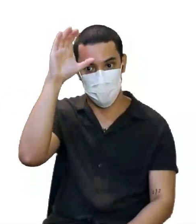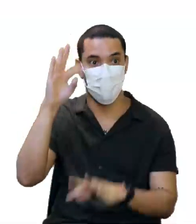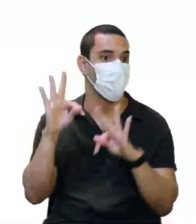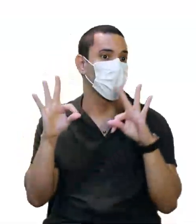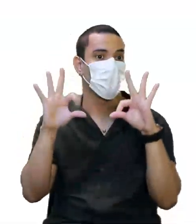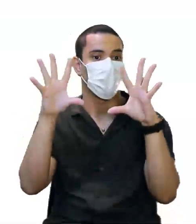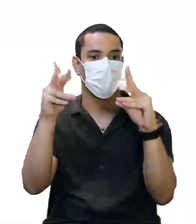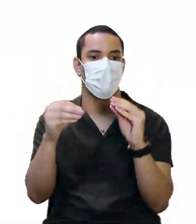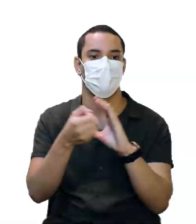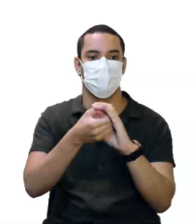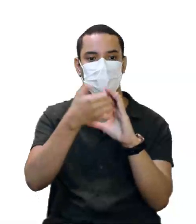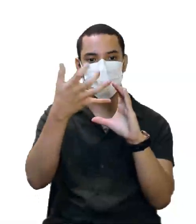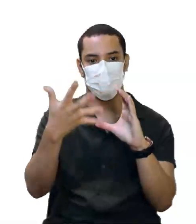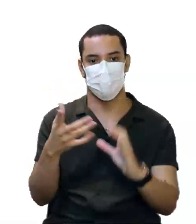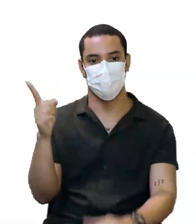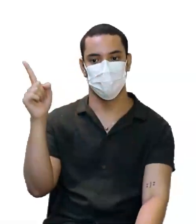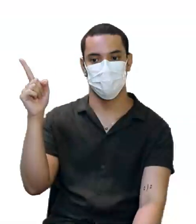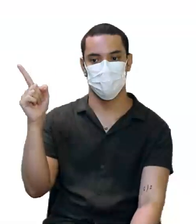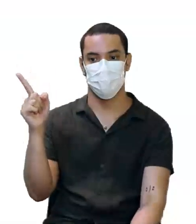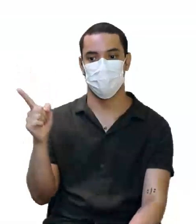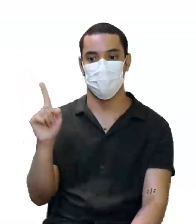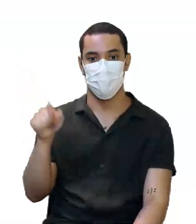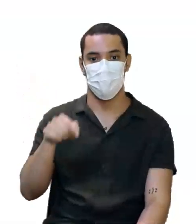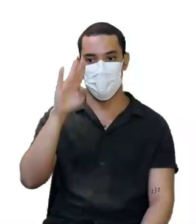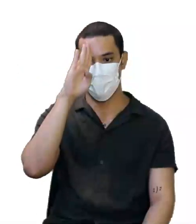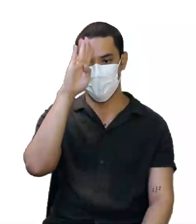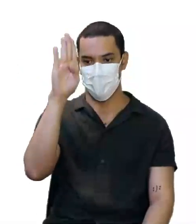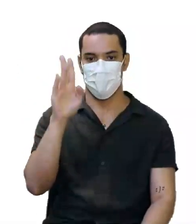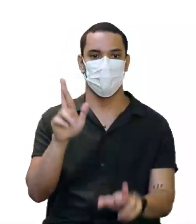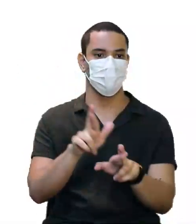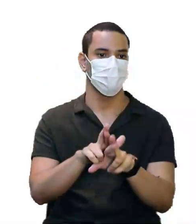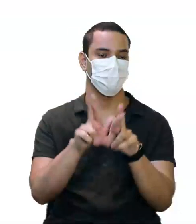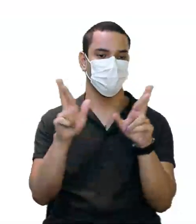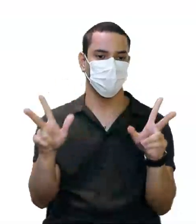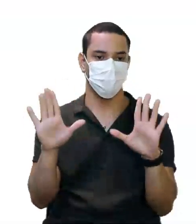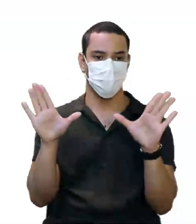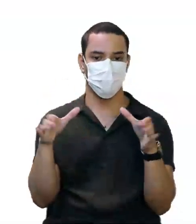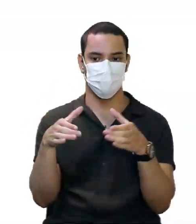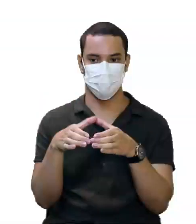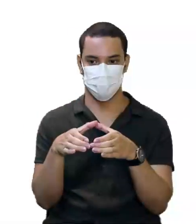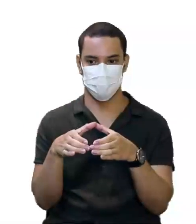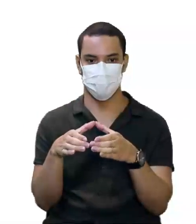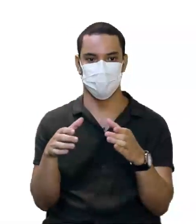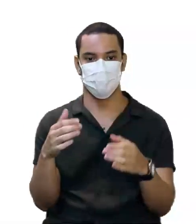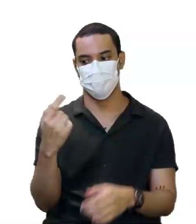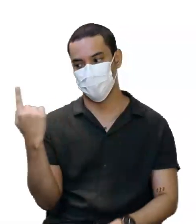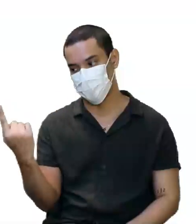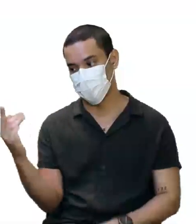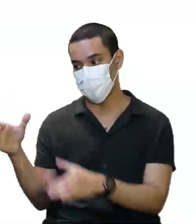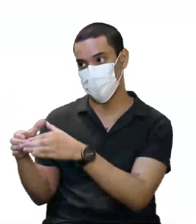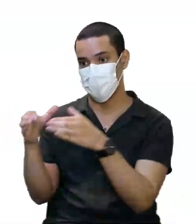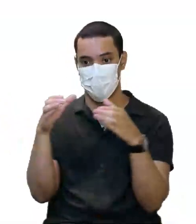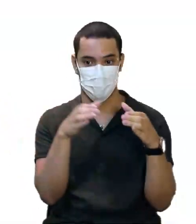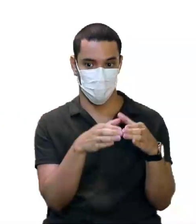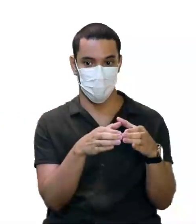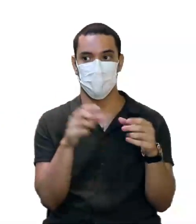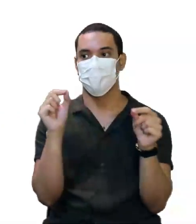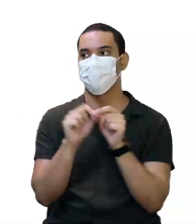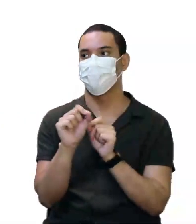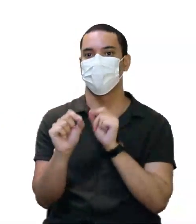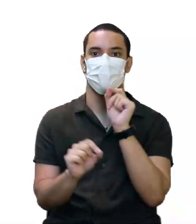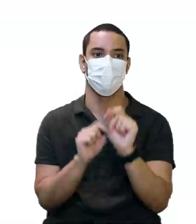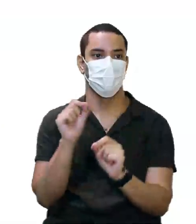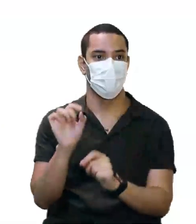essas características aí foram essenciais para diferenciar um grupo de outro, fazendo